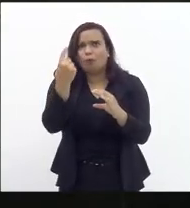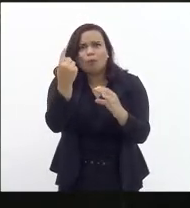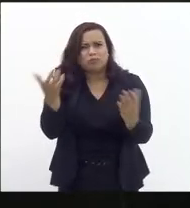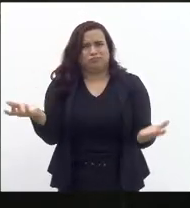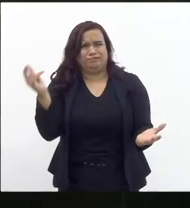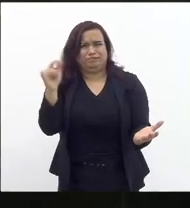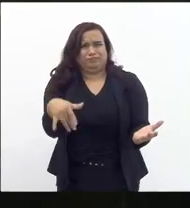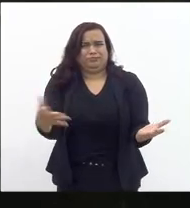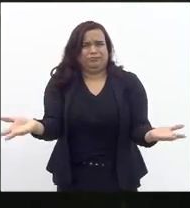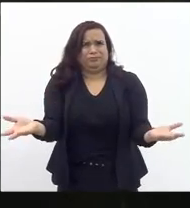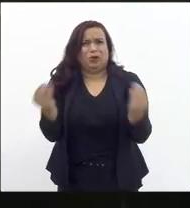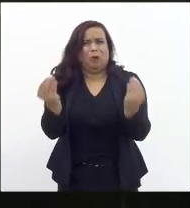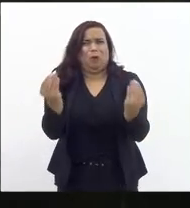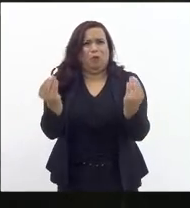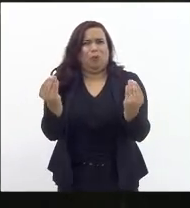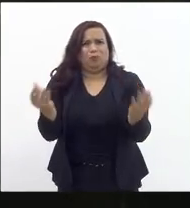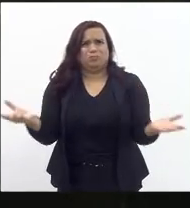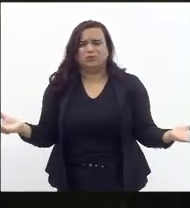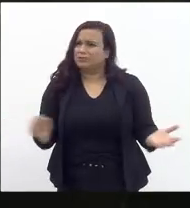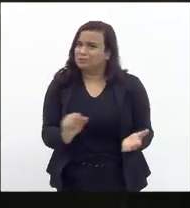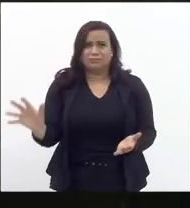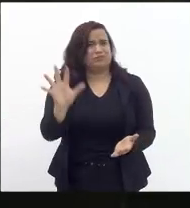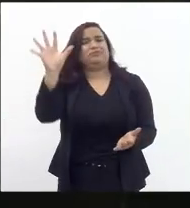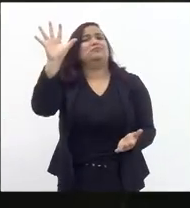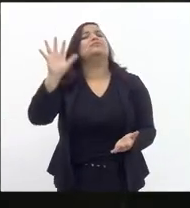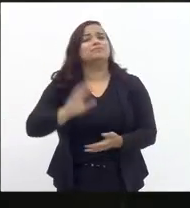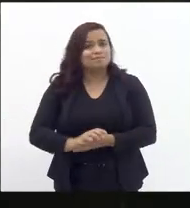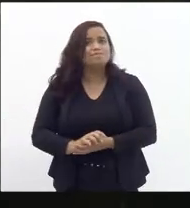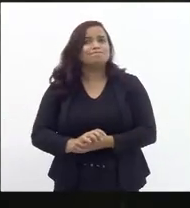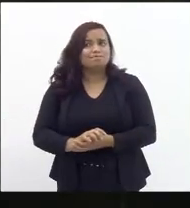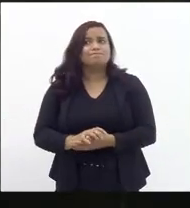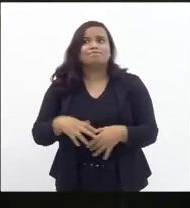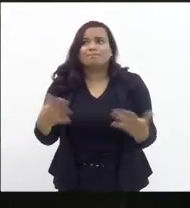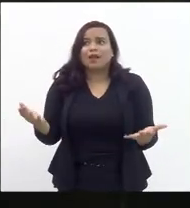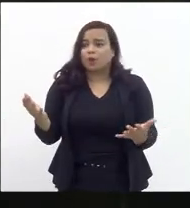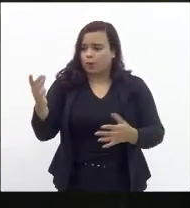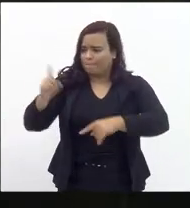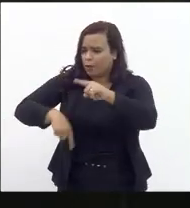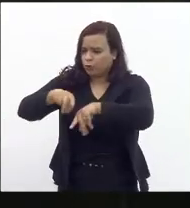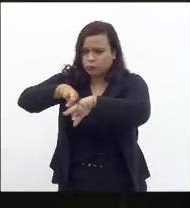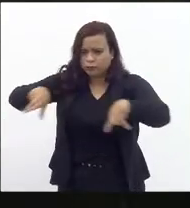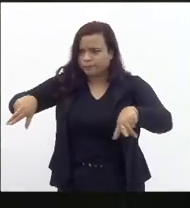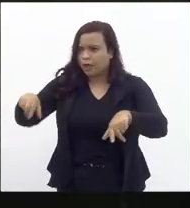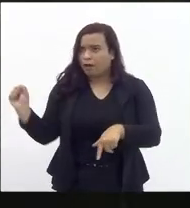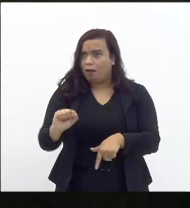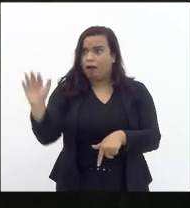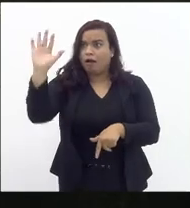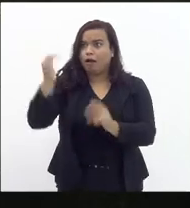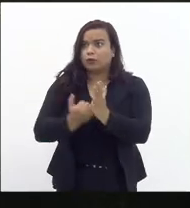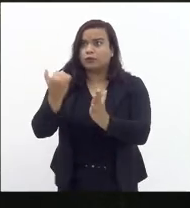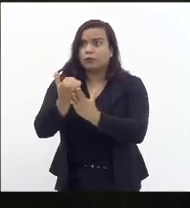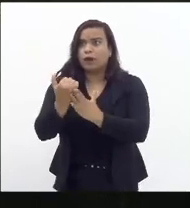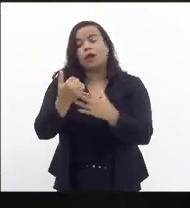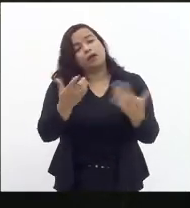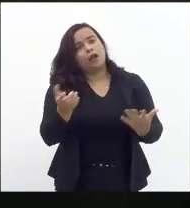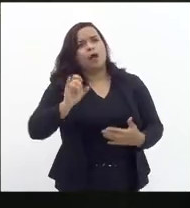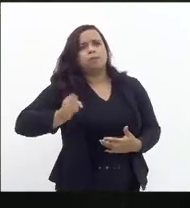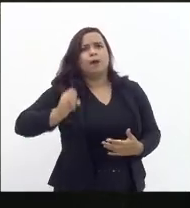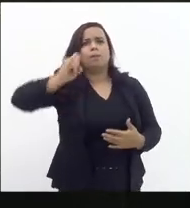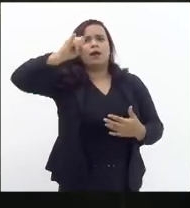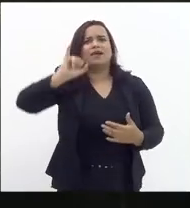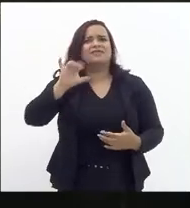7, né? Então, evidentemente que se todos os produtos aumentam, incide a alíquota do ICMS,